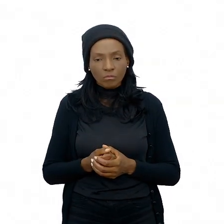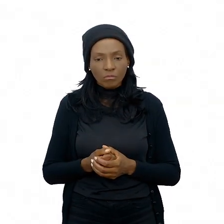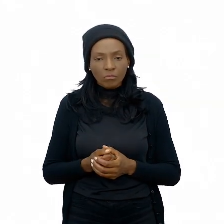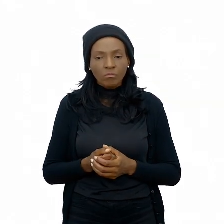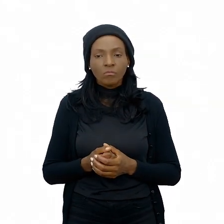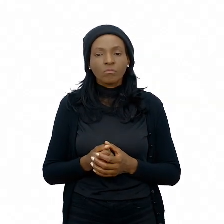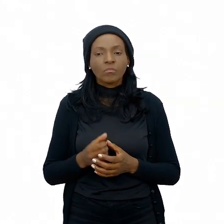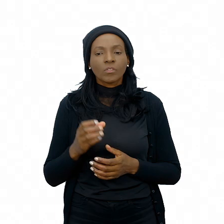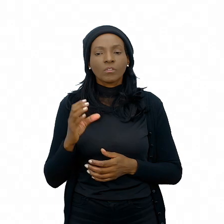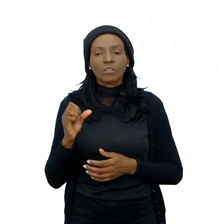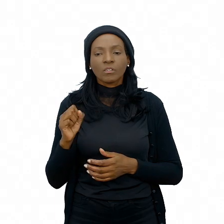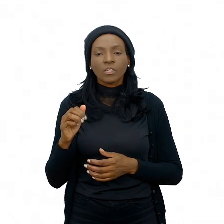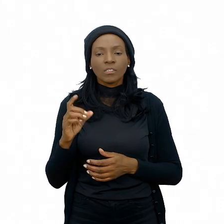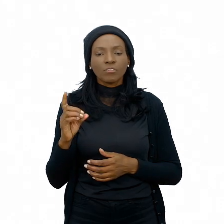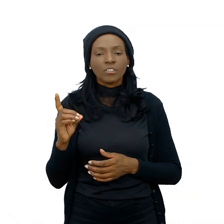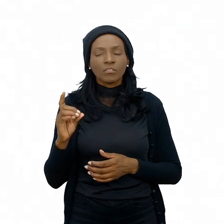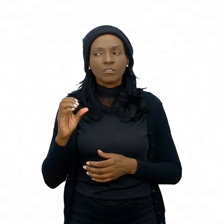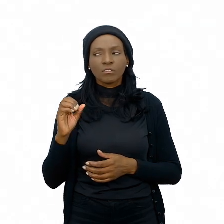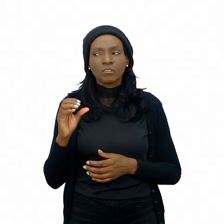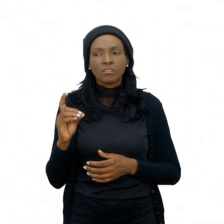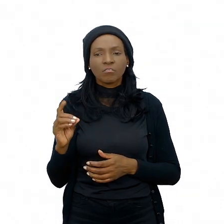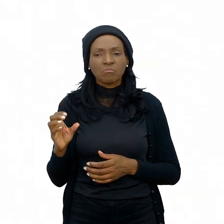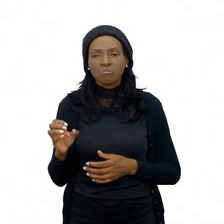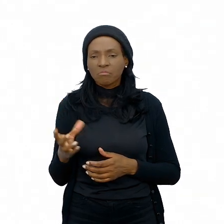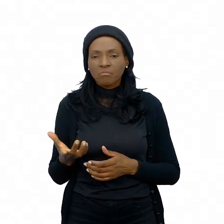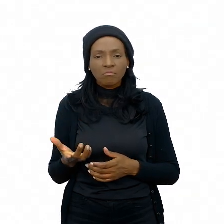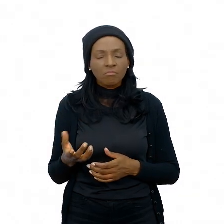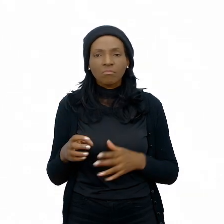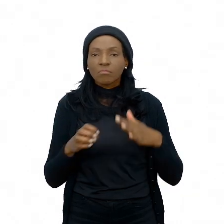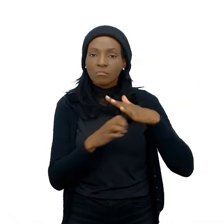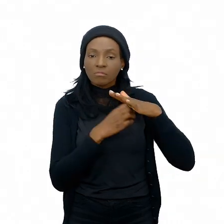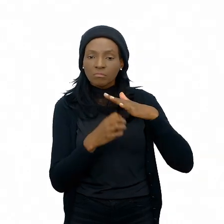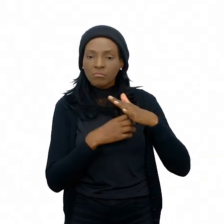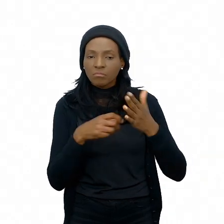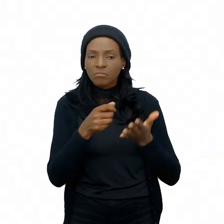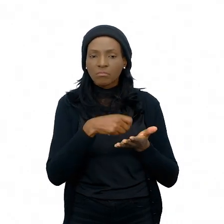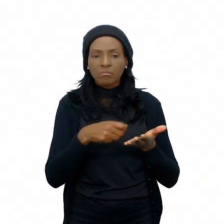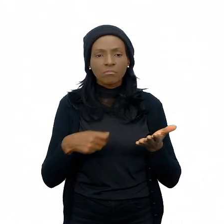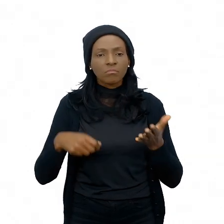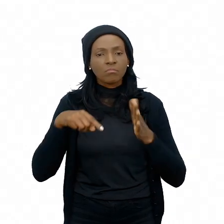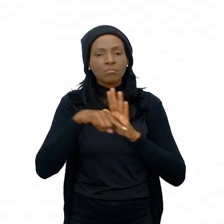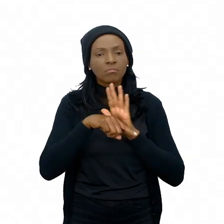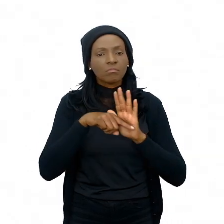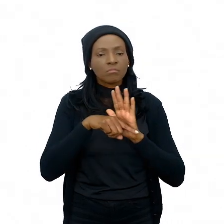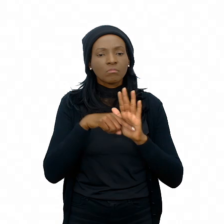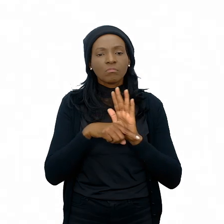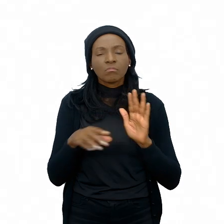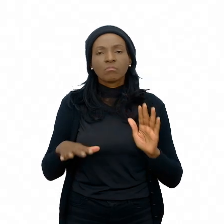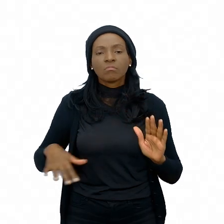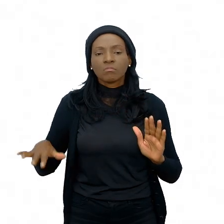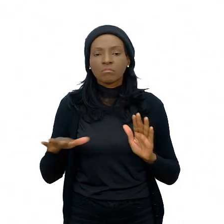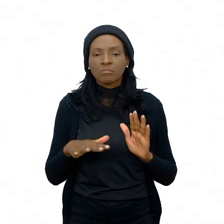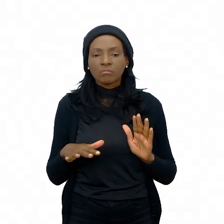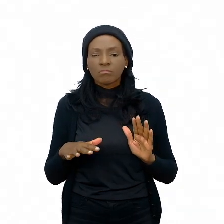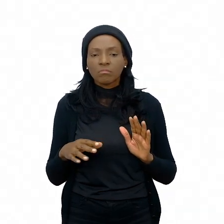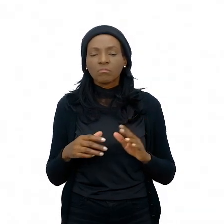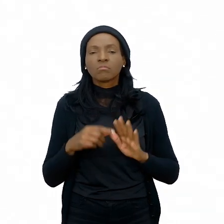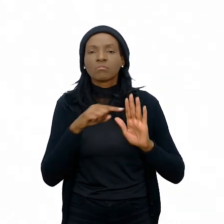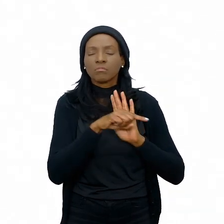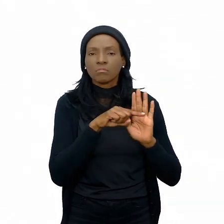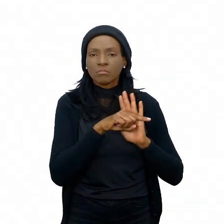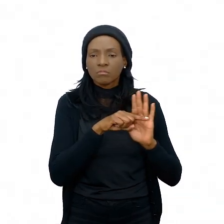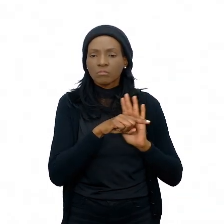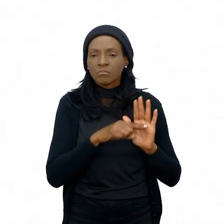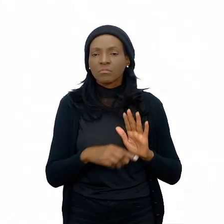a Sadowski. Elas são parceiras de escrita e pesquisam nessa área. E essas